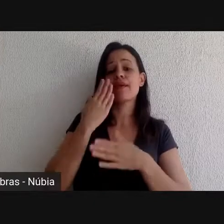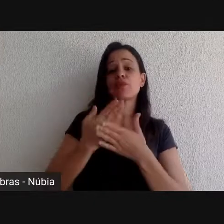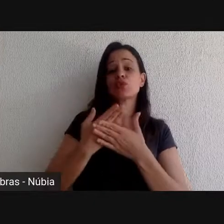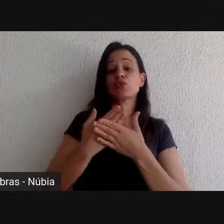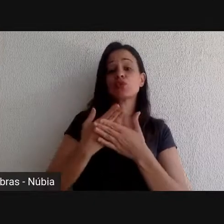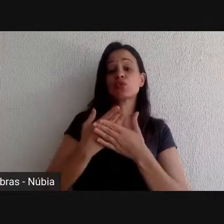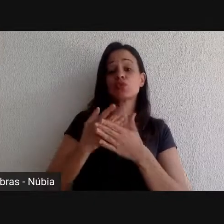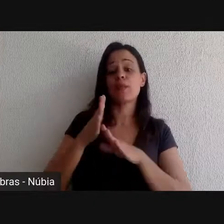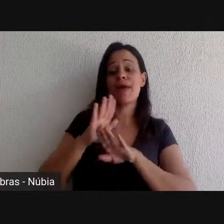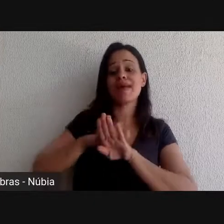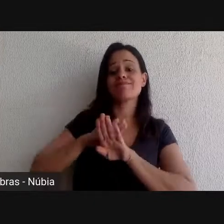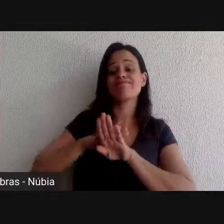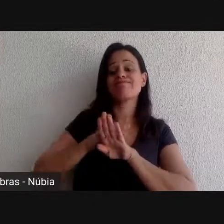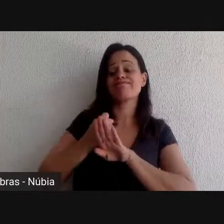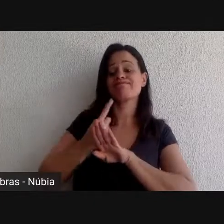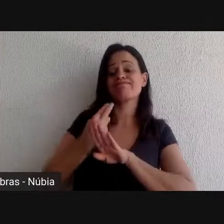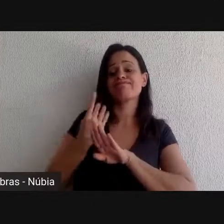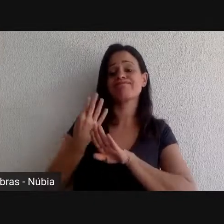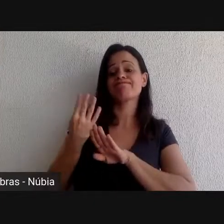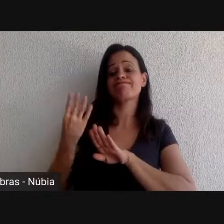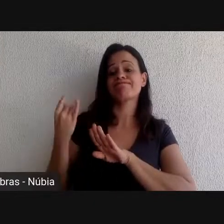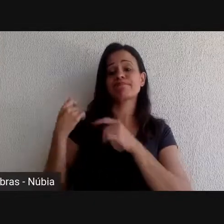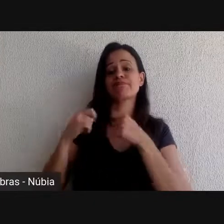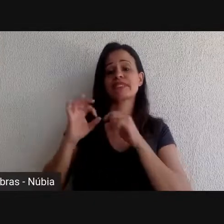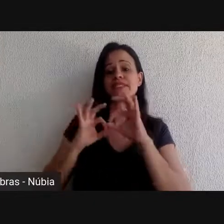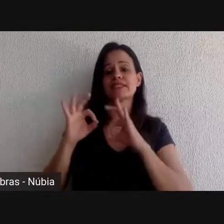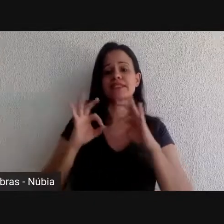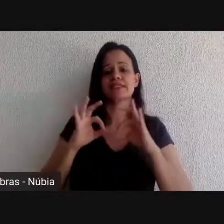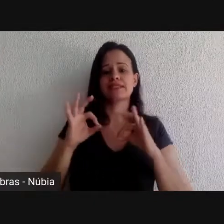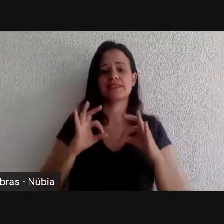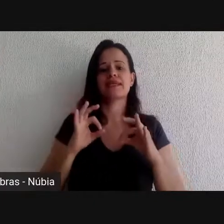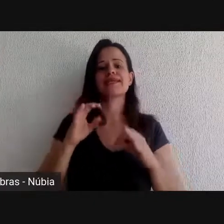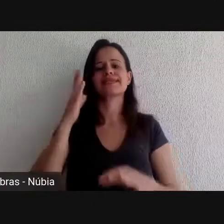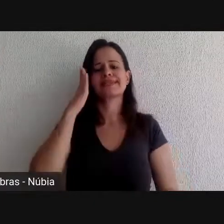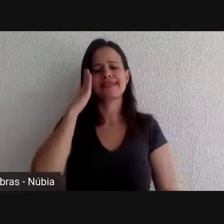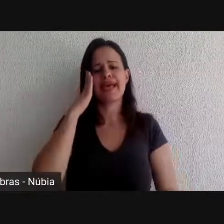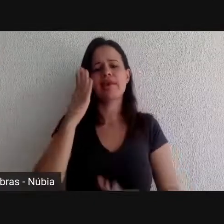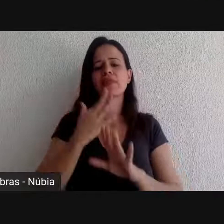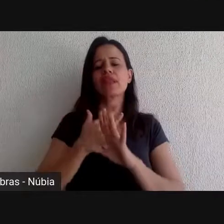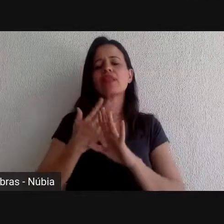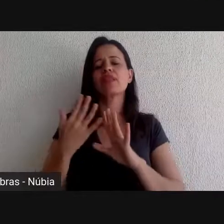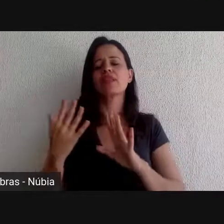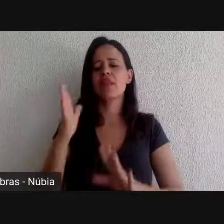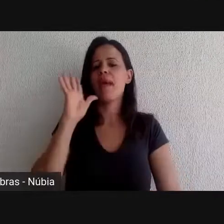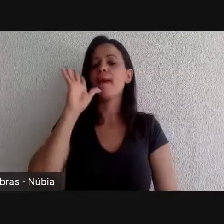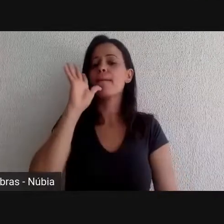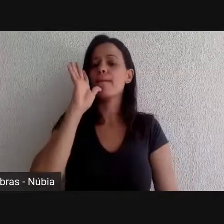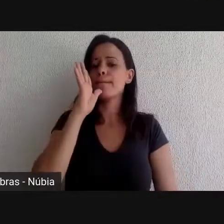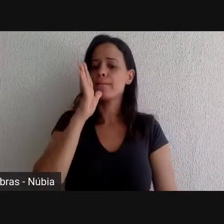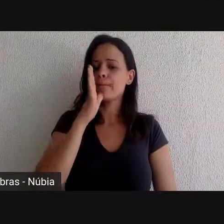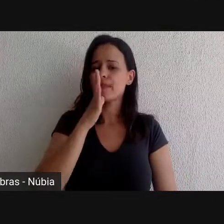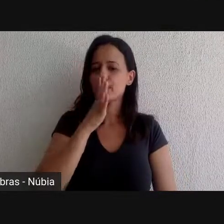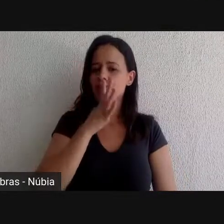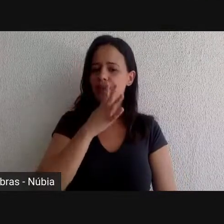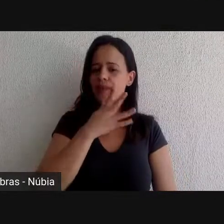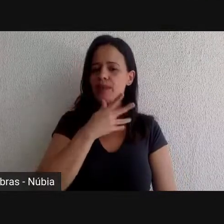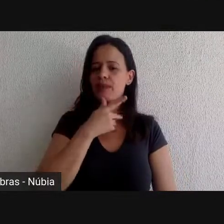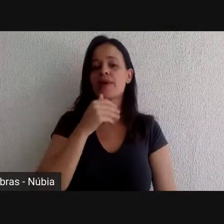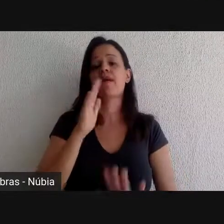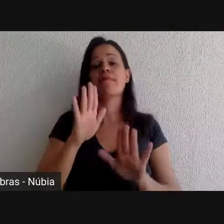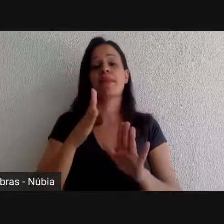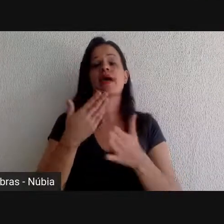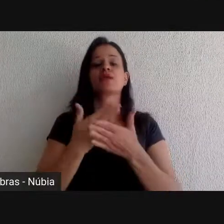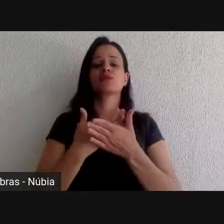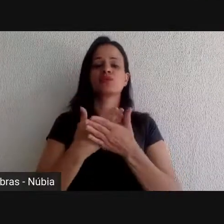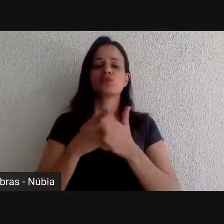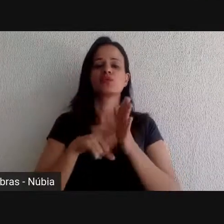analisado. Essas etapas preliminares, elas consomem muito tempo. Mas aí, imaginem a etapa seguinte, o estudo foi